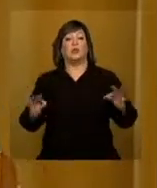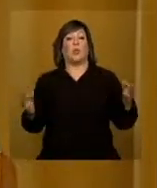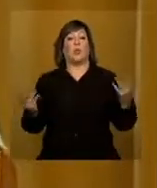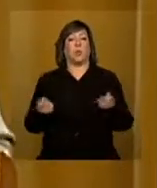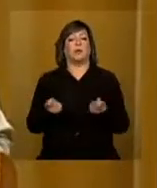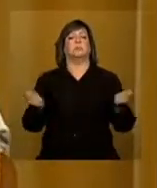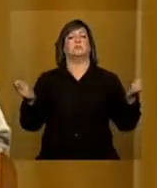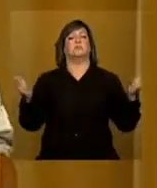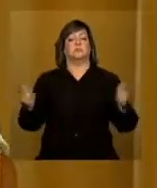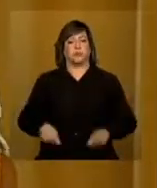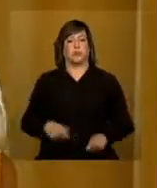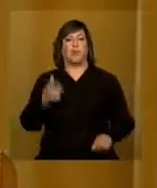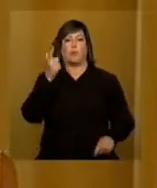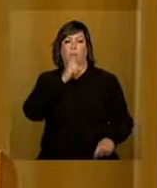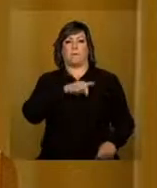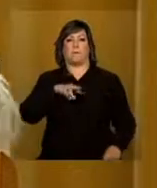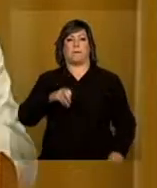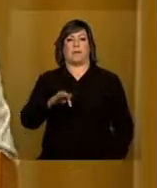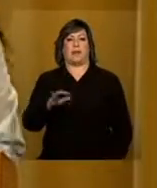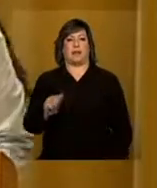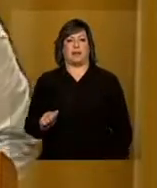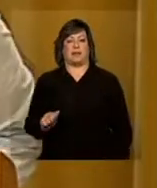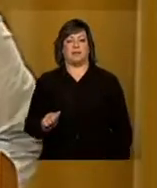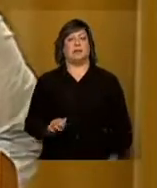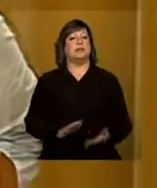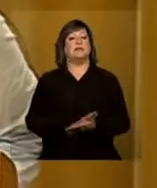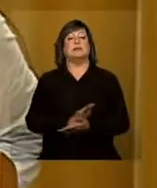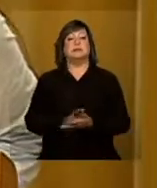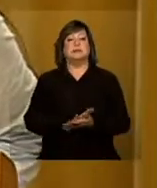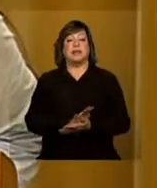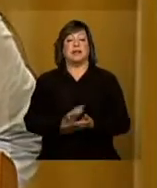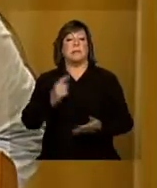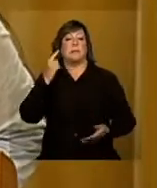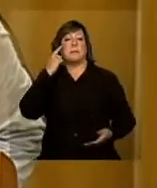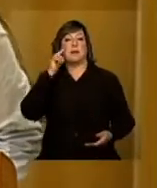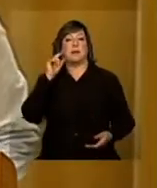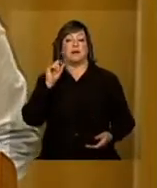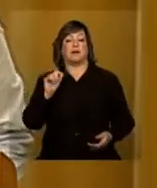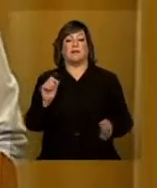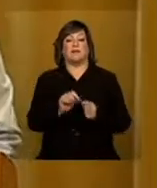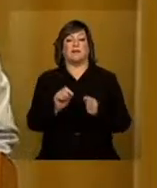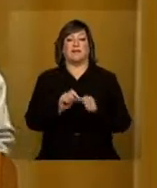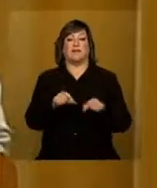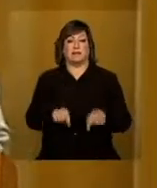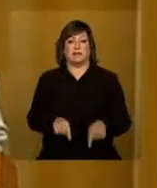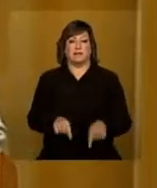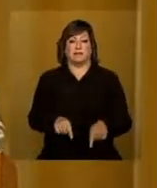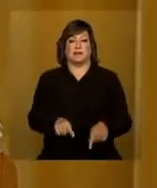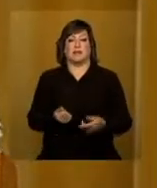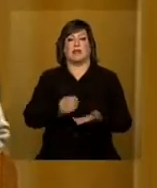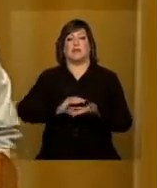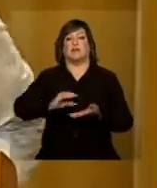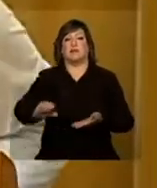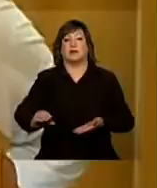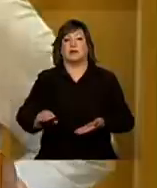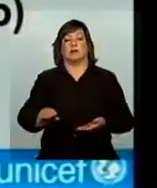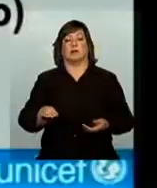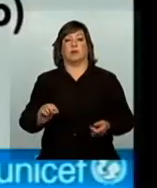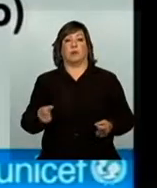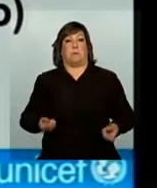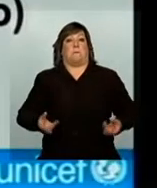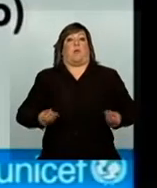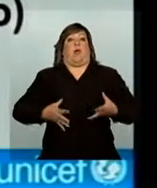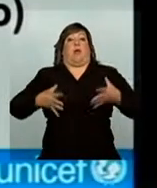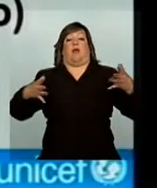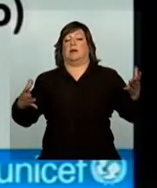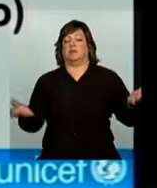é possível se atingir a meta sem necessariamente serem aplicados investimentos vultuosos. O